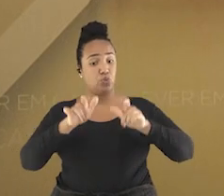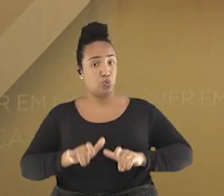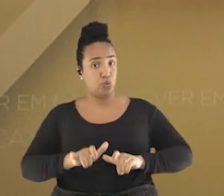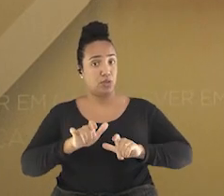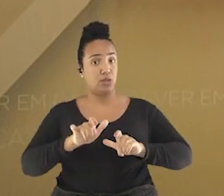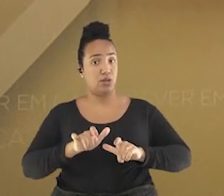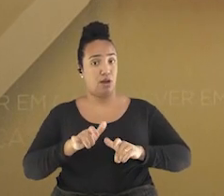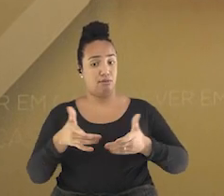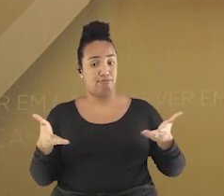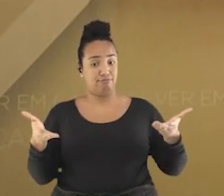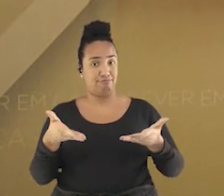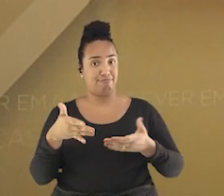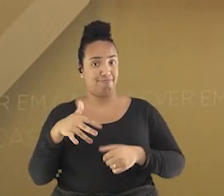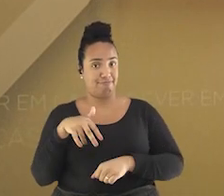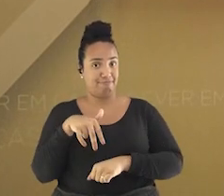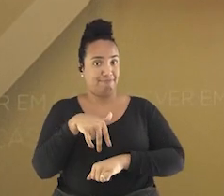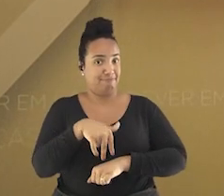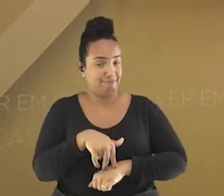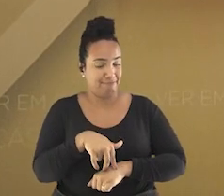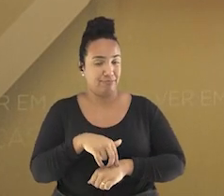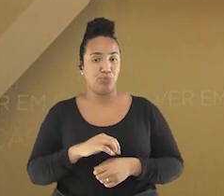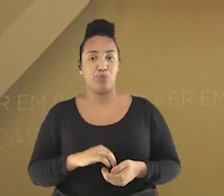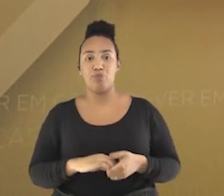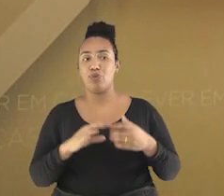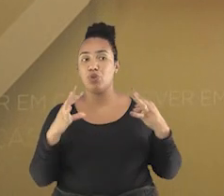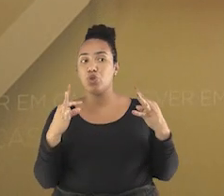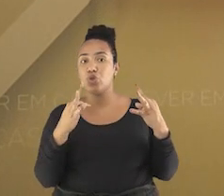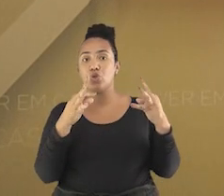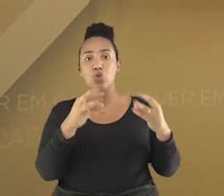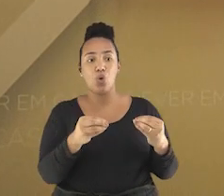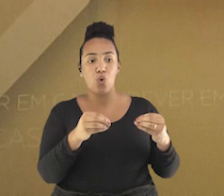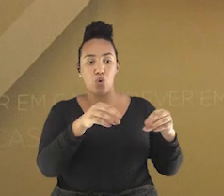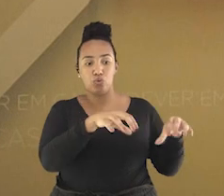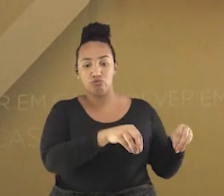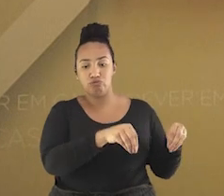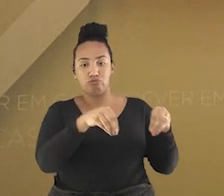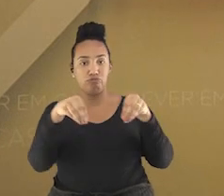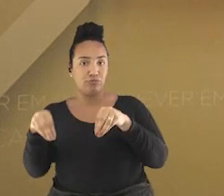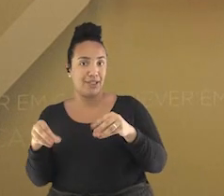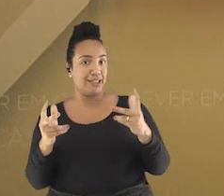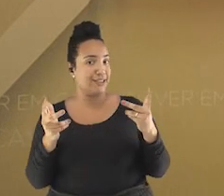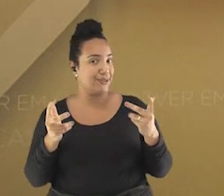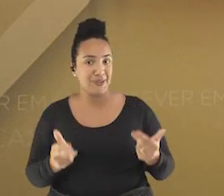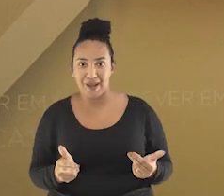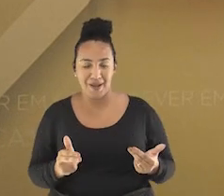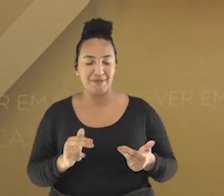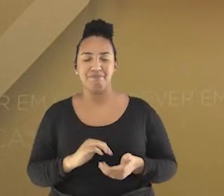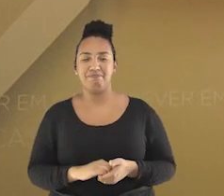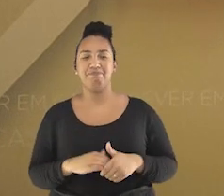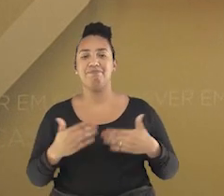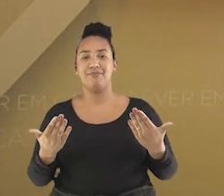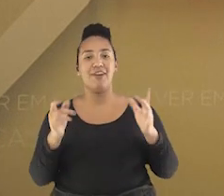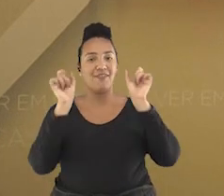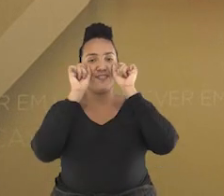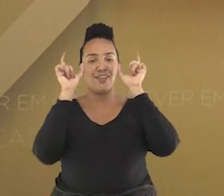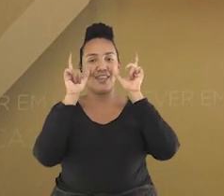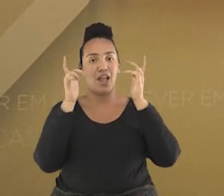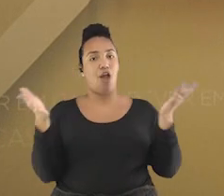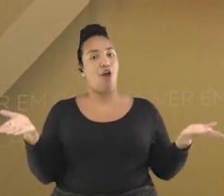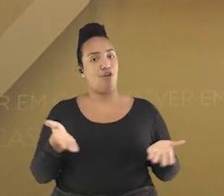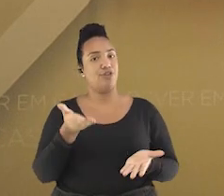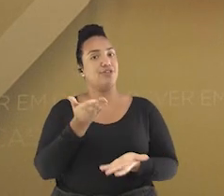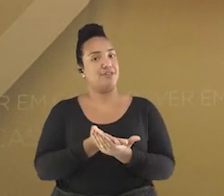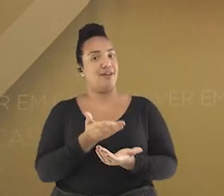mundo? Nem todos se locomovem da mesma maneira. Fica aí ligado na aula que hoje